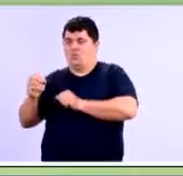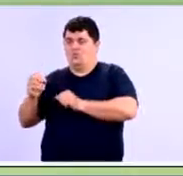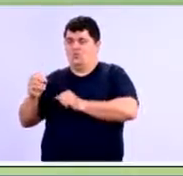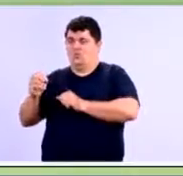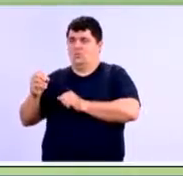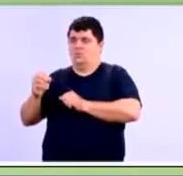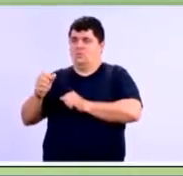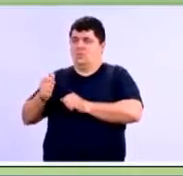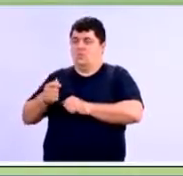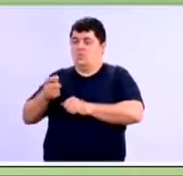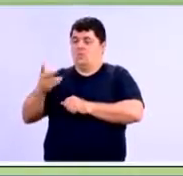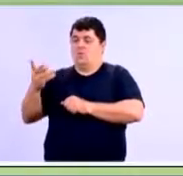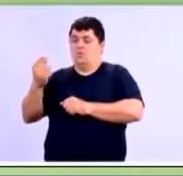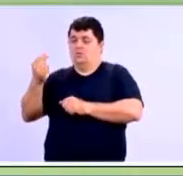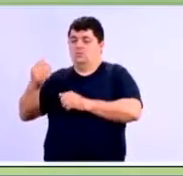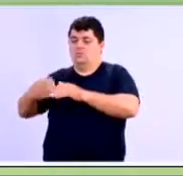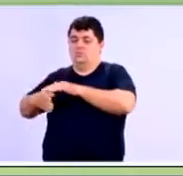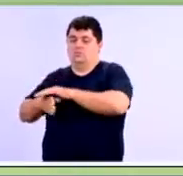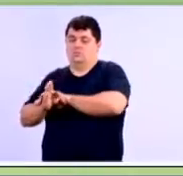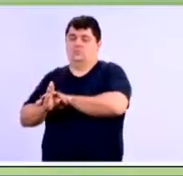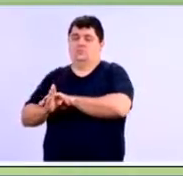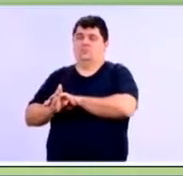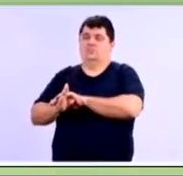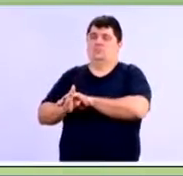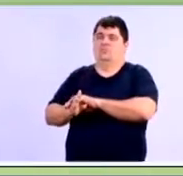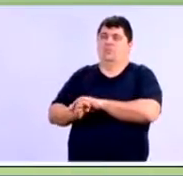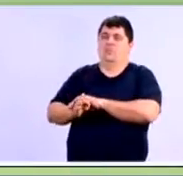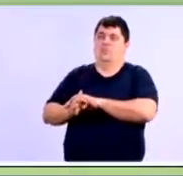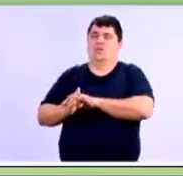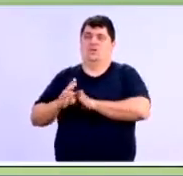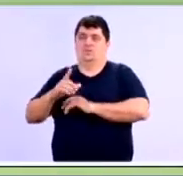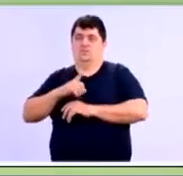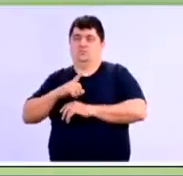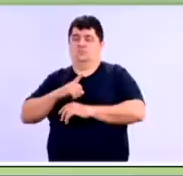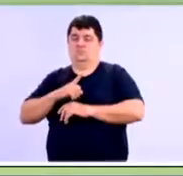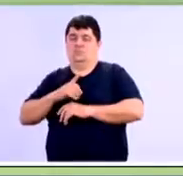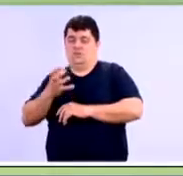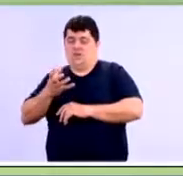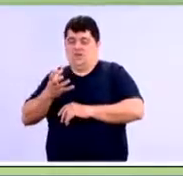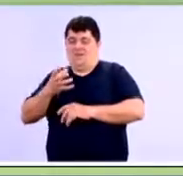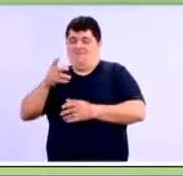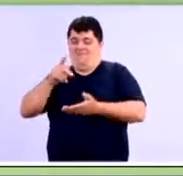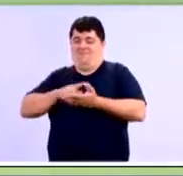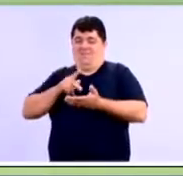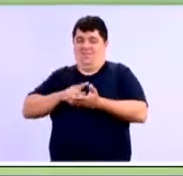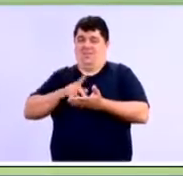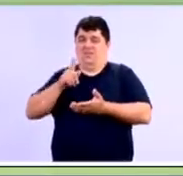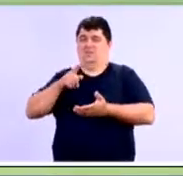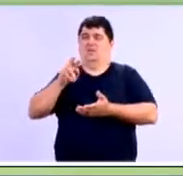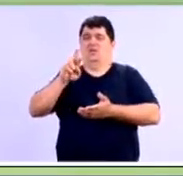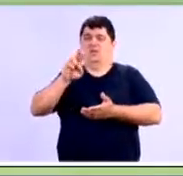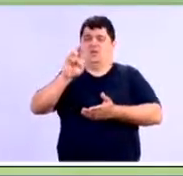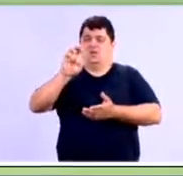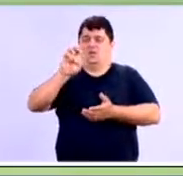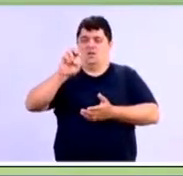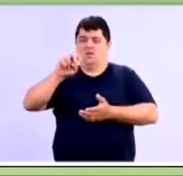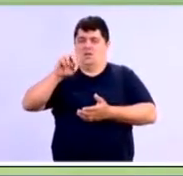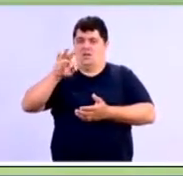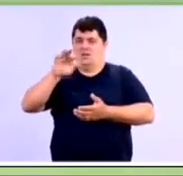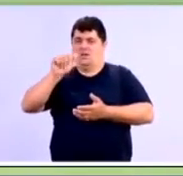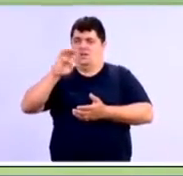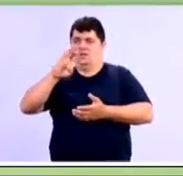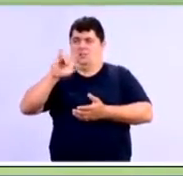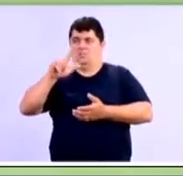quanto investimos. Basicamente, o que buscamos no fundo é rentabilidade sobre o